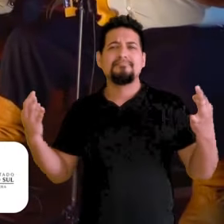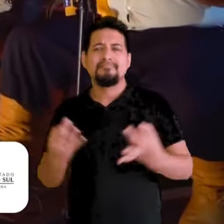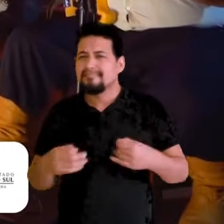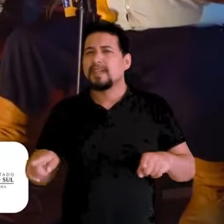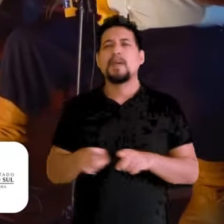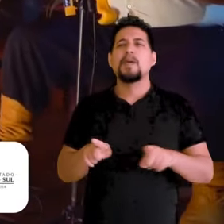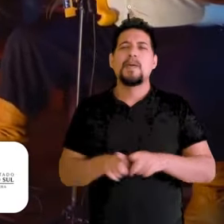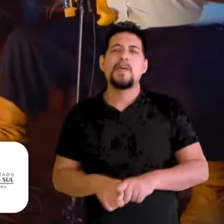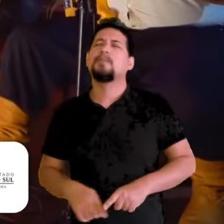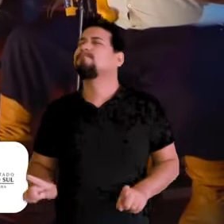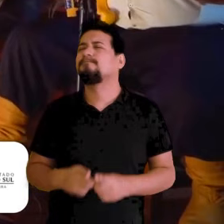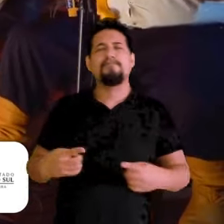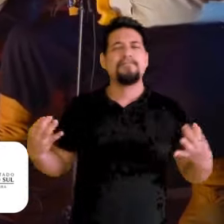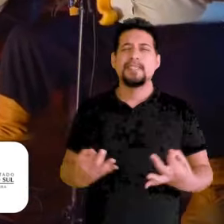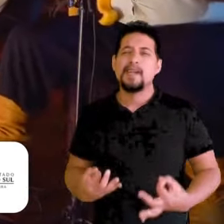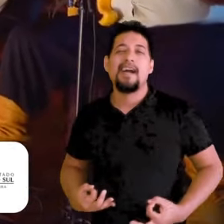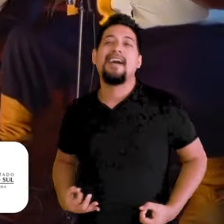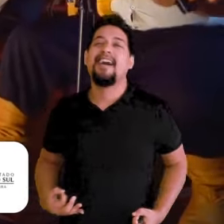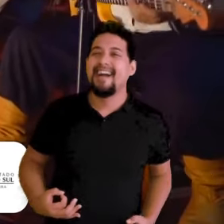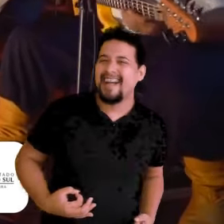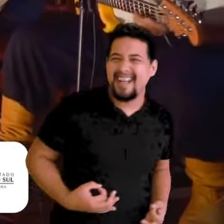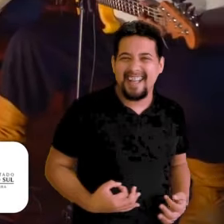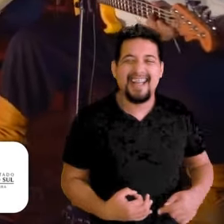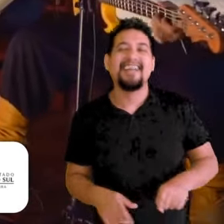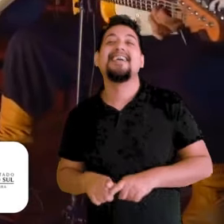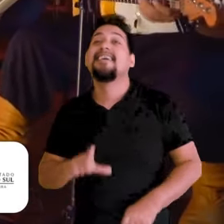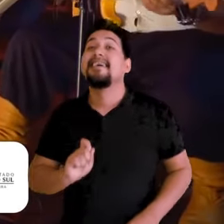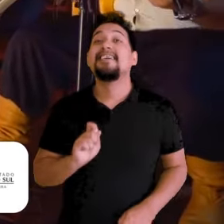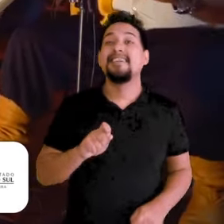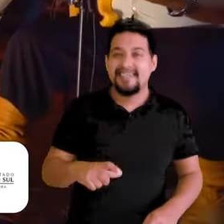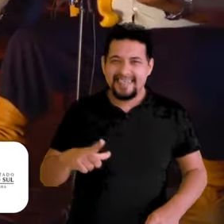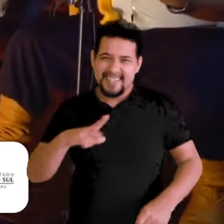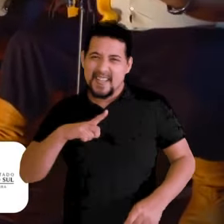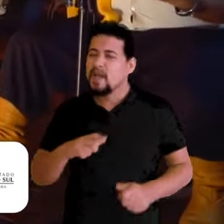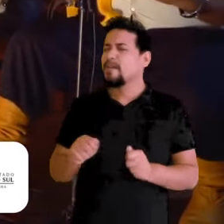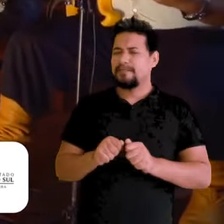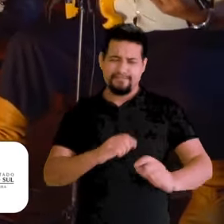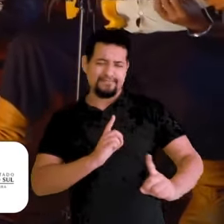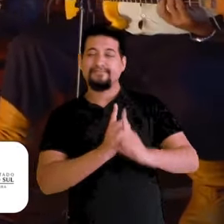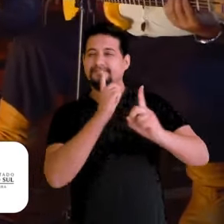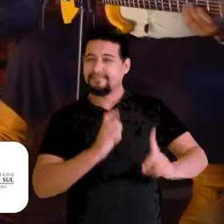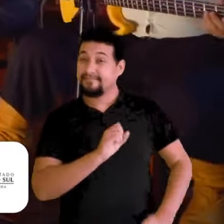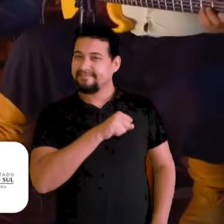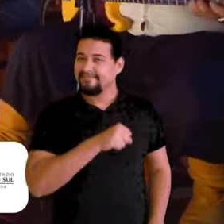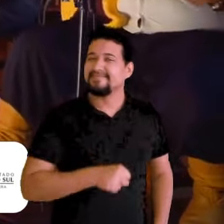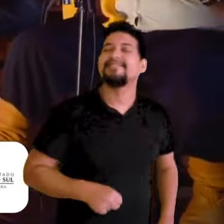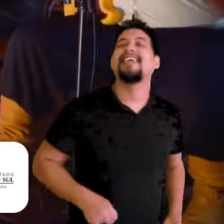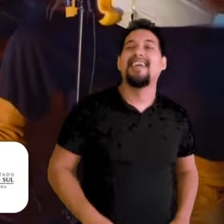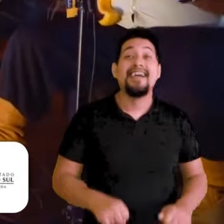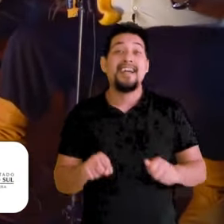galo e é mochil de gado. Se no frio de inverno canto deste